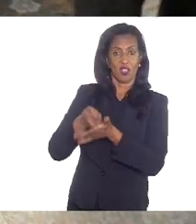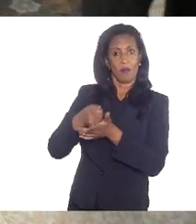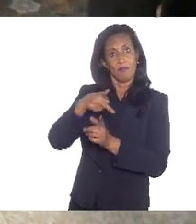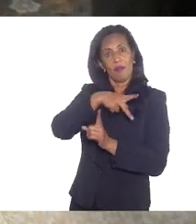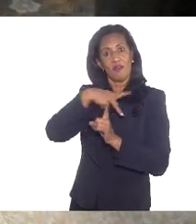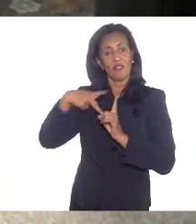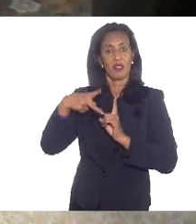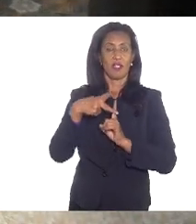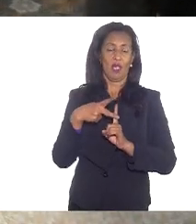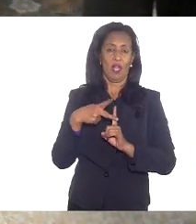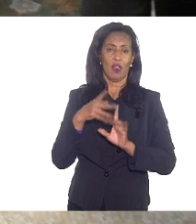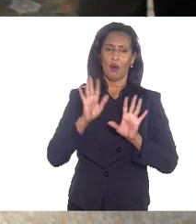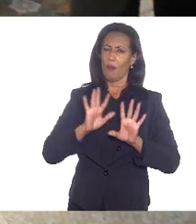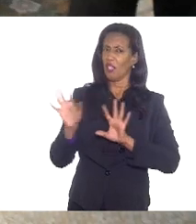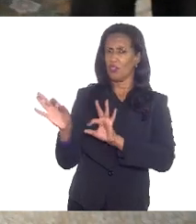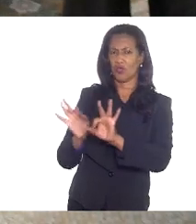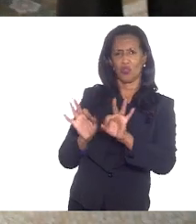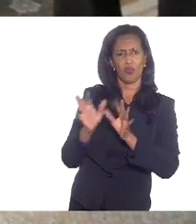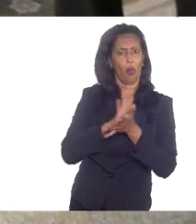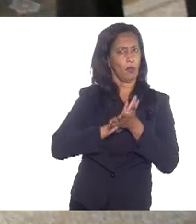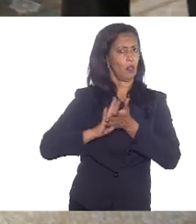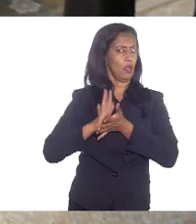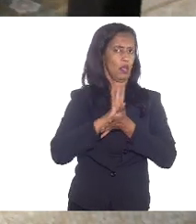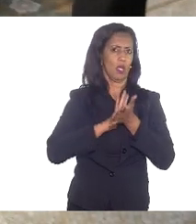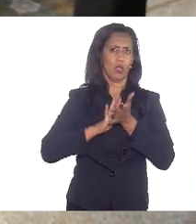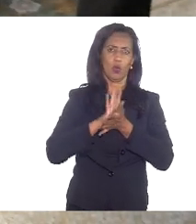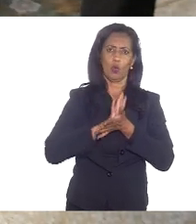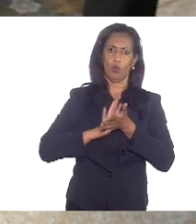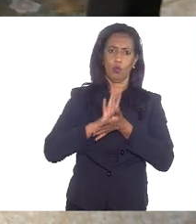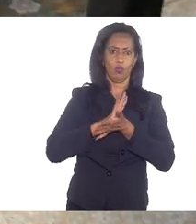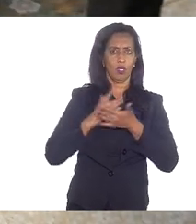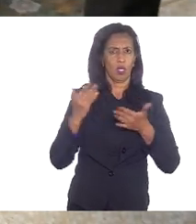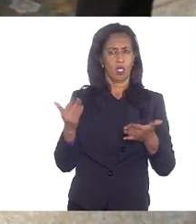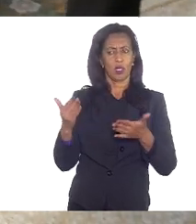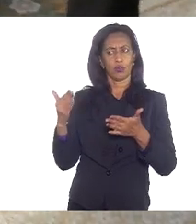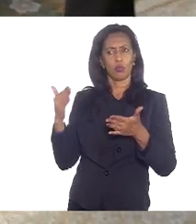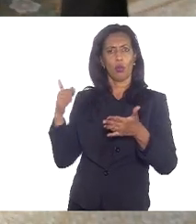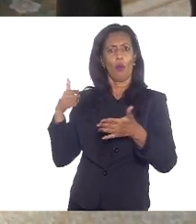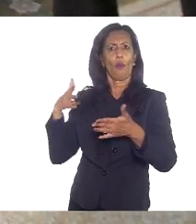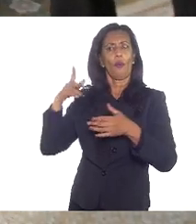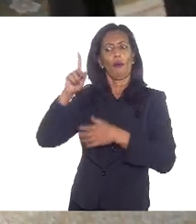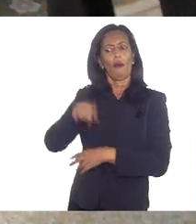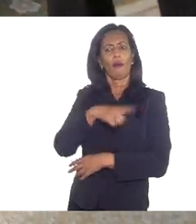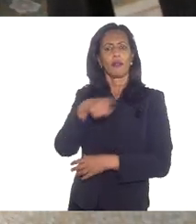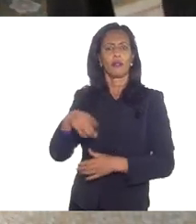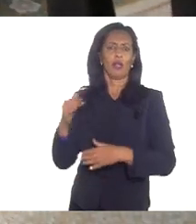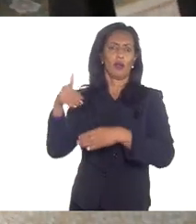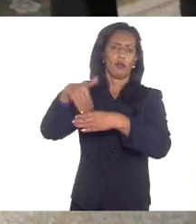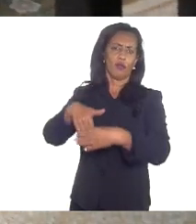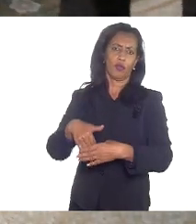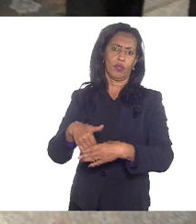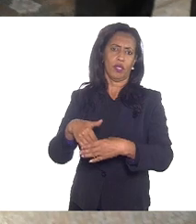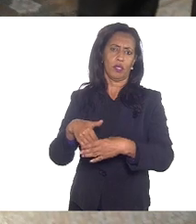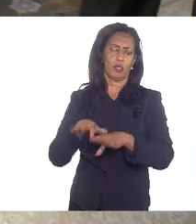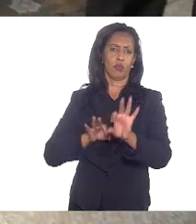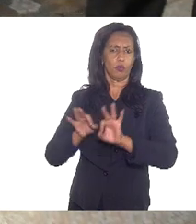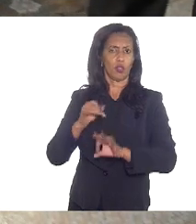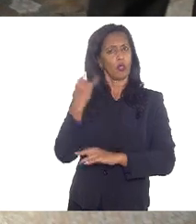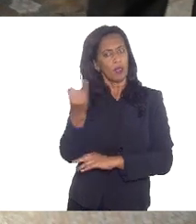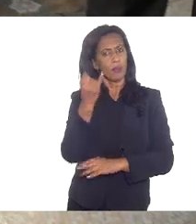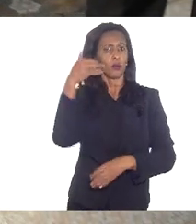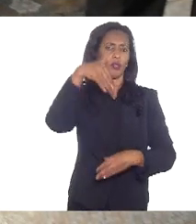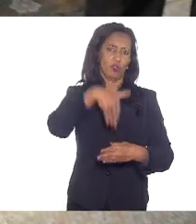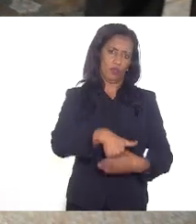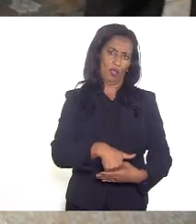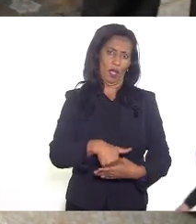previdenciário. Mas, de forma alguma, isso impede a votação desse projeto. Eu acho que é importante a gente aprovar, eu